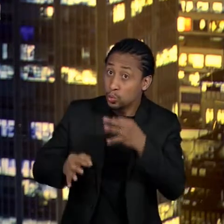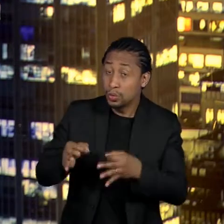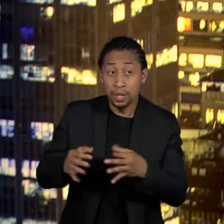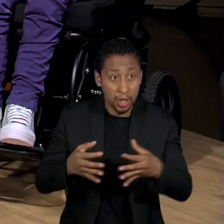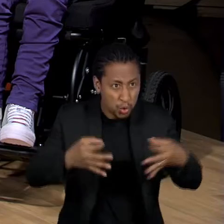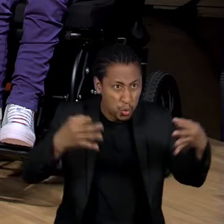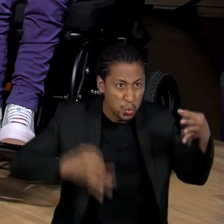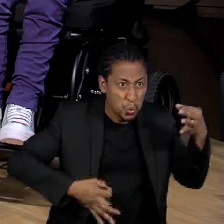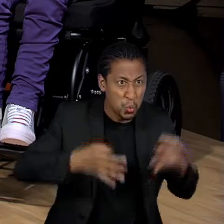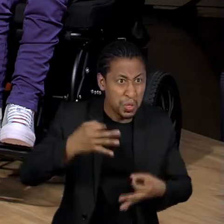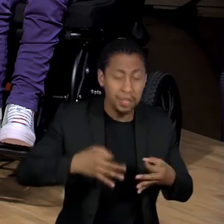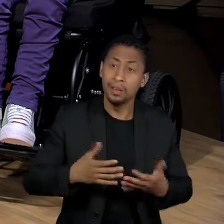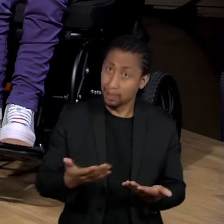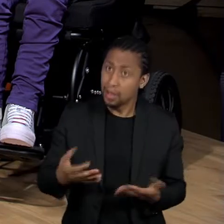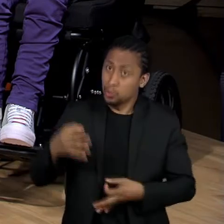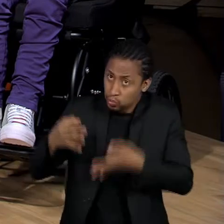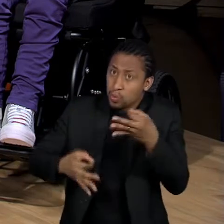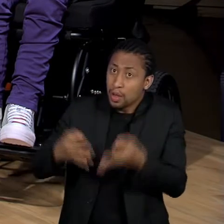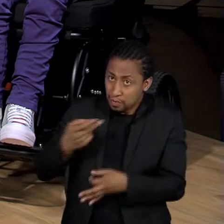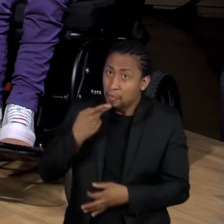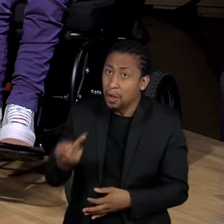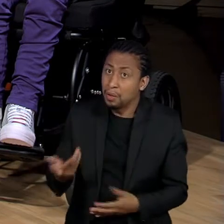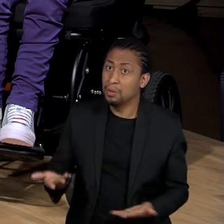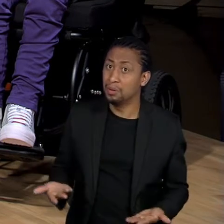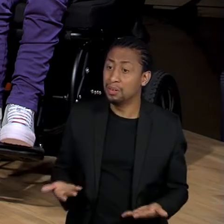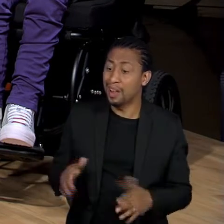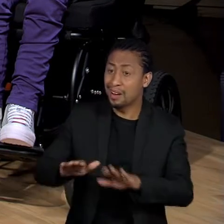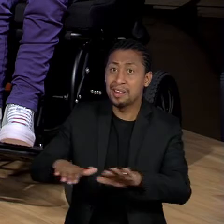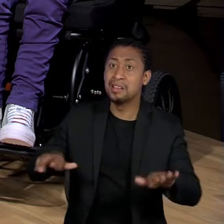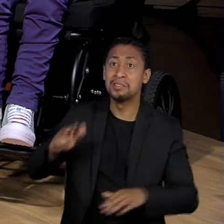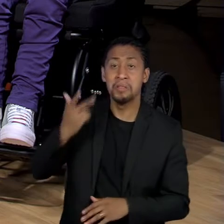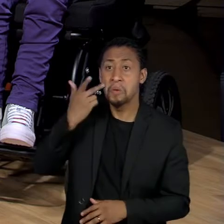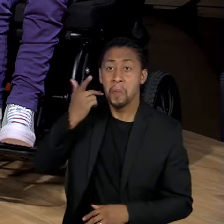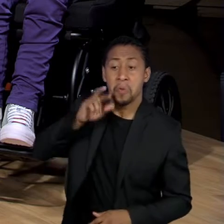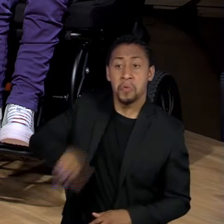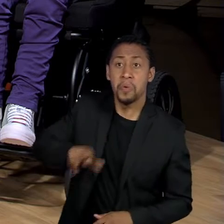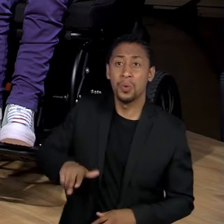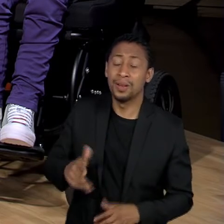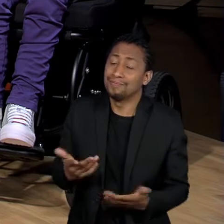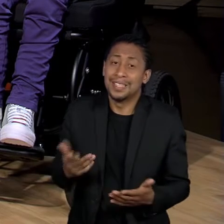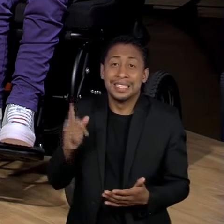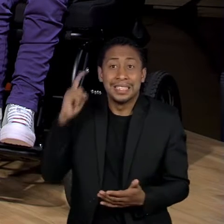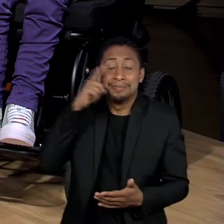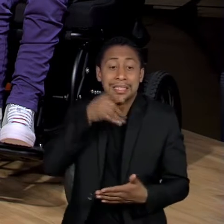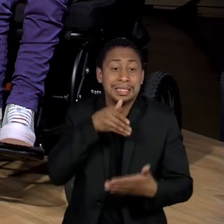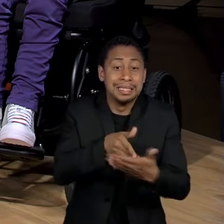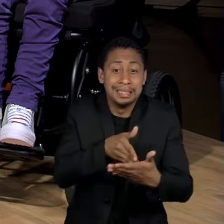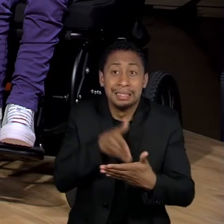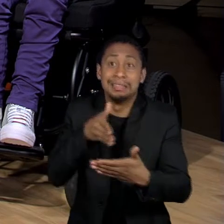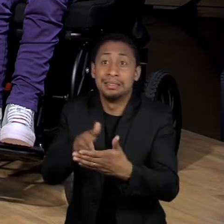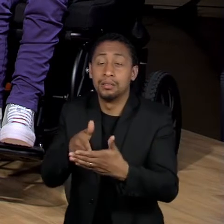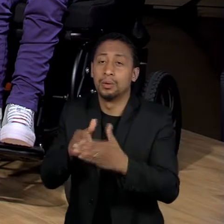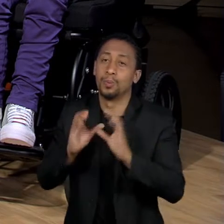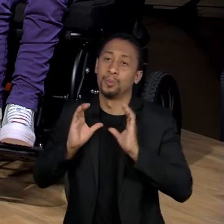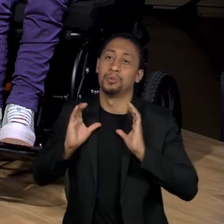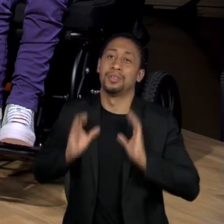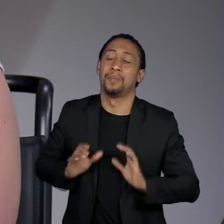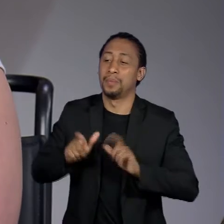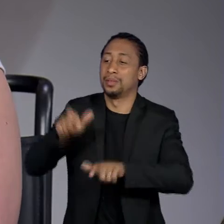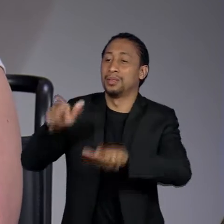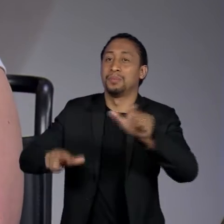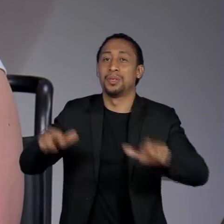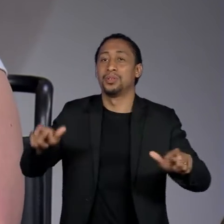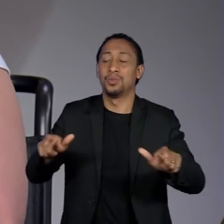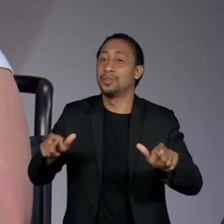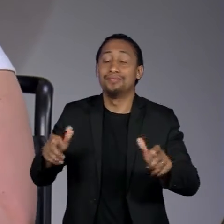comigo. Então, assim, eu não consigo extinguir as barreiras atitudinais. Se eu não consigo extinguir as barreiras atitudinais, eu não